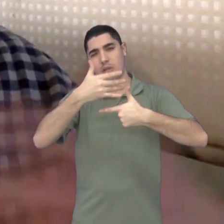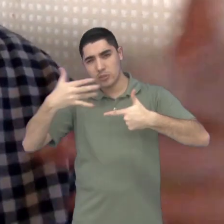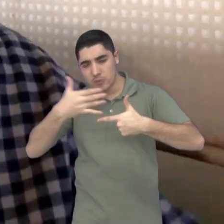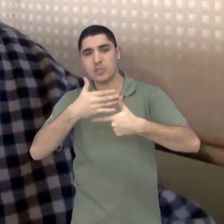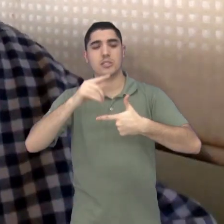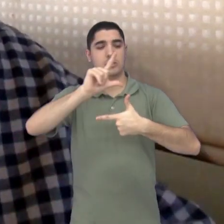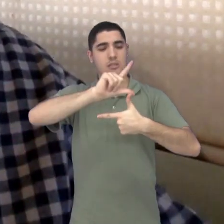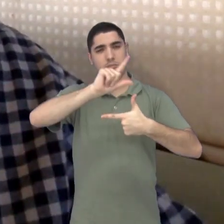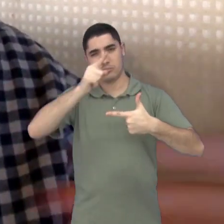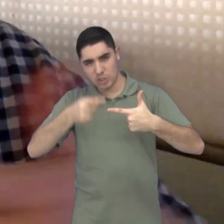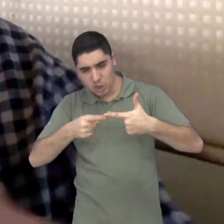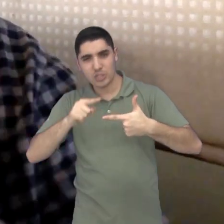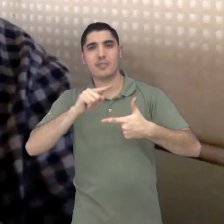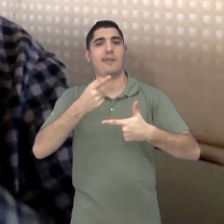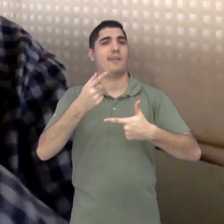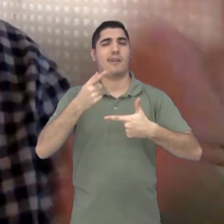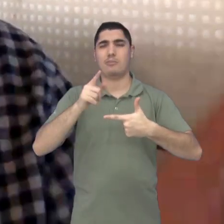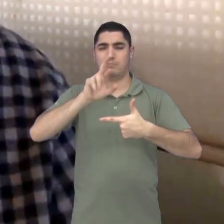fora